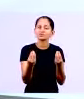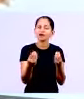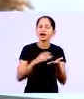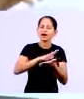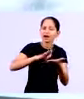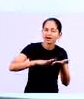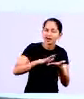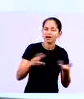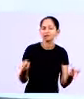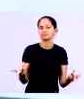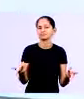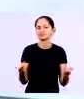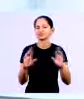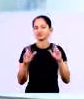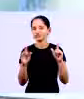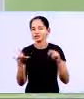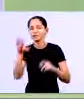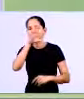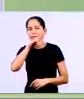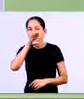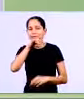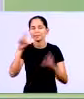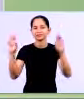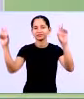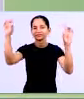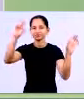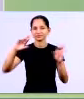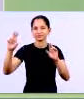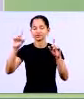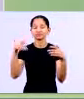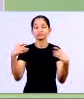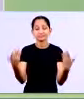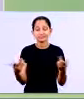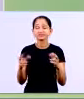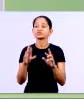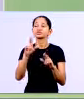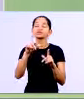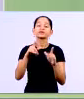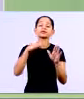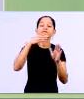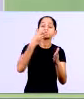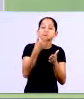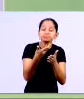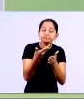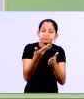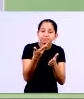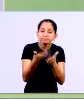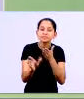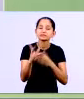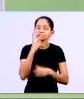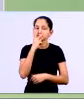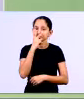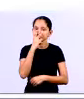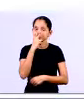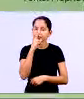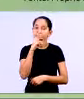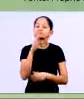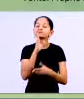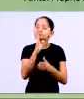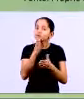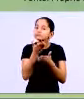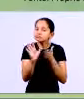louça, tá? Então, essas formas aqui risotônicas também não são mais acentuadas. São palavras mais eruditas, não são